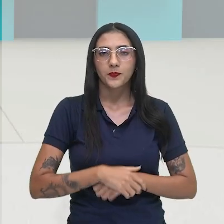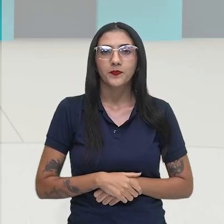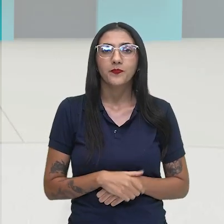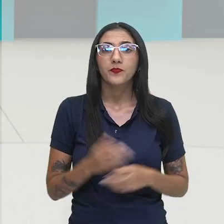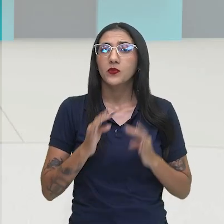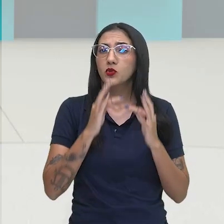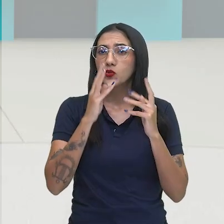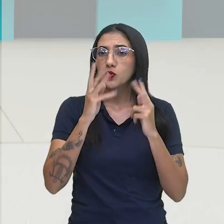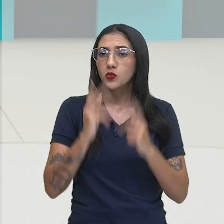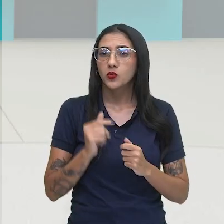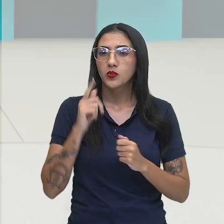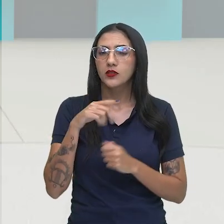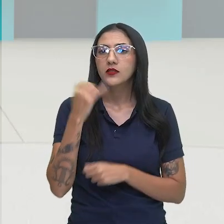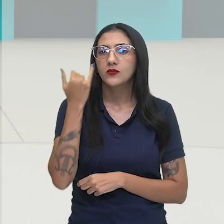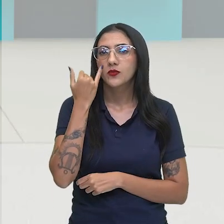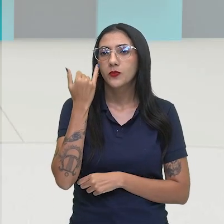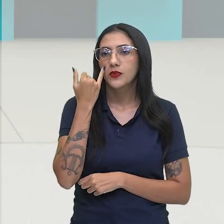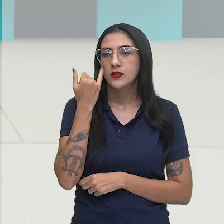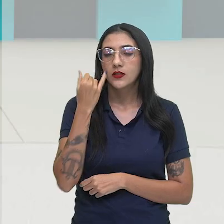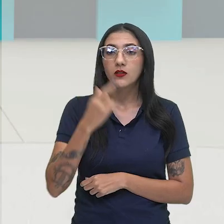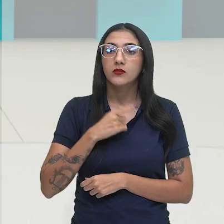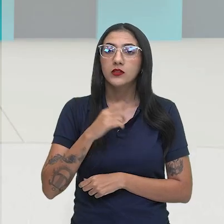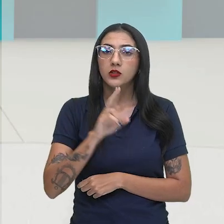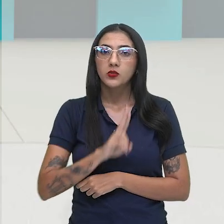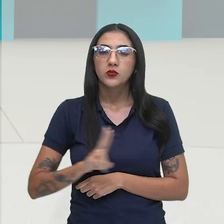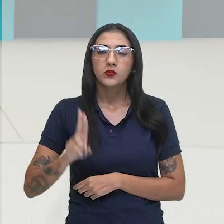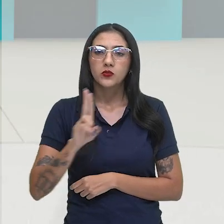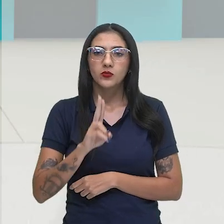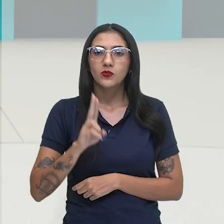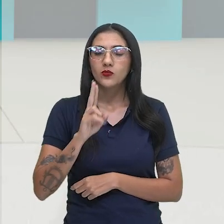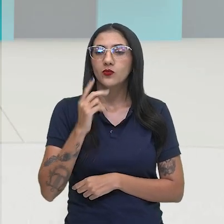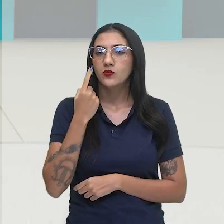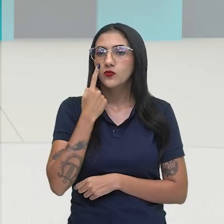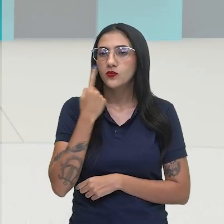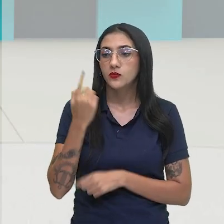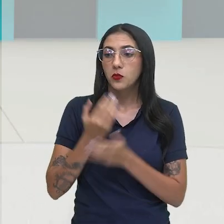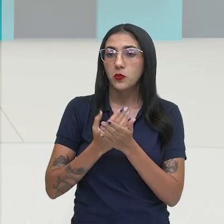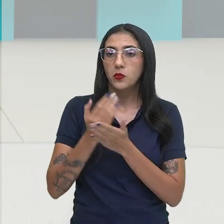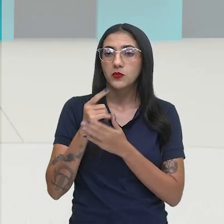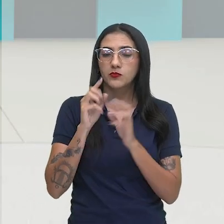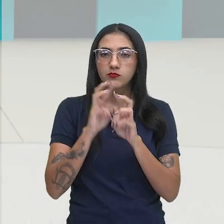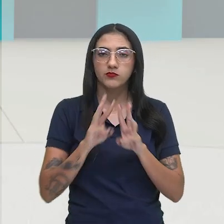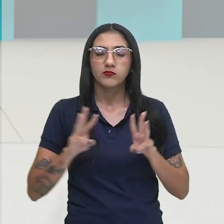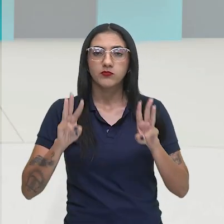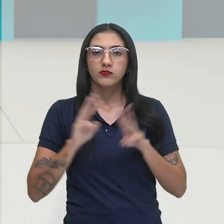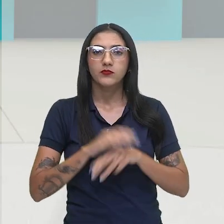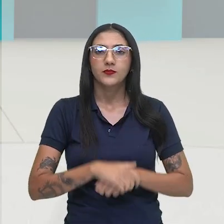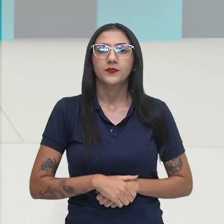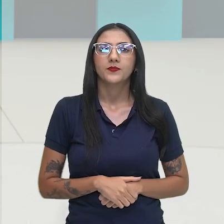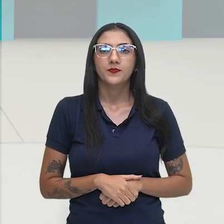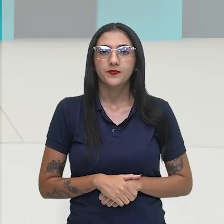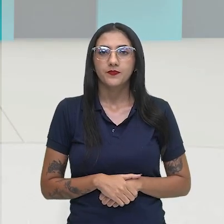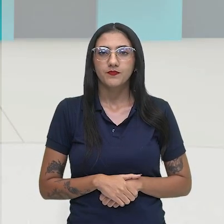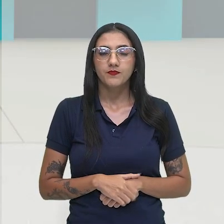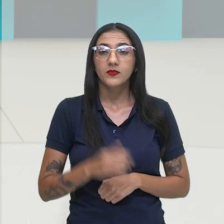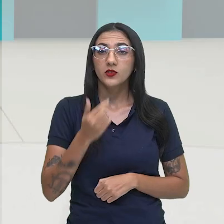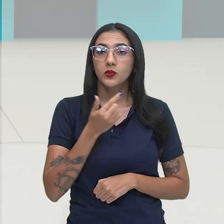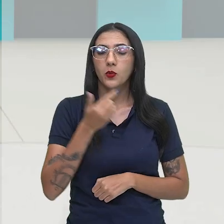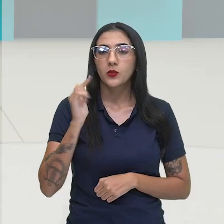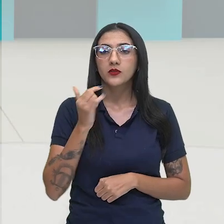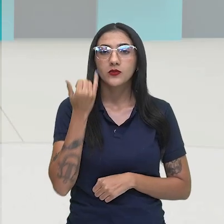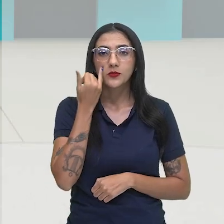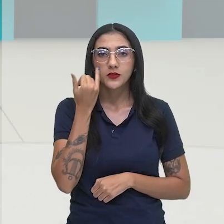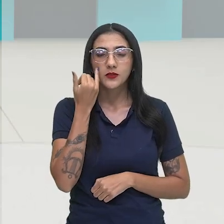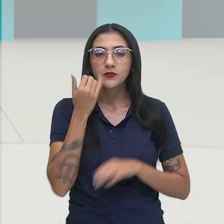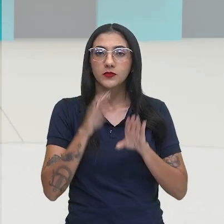Então, toda pesquisa ele vai ter isso aqui identificando ali, né, o início da página. Outra informação que vocês já